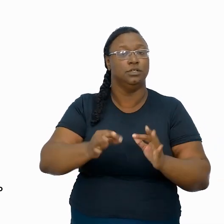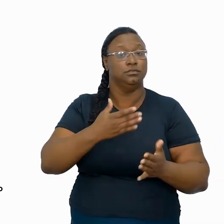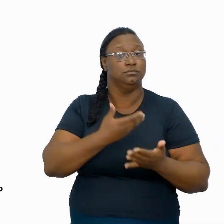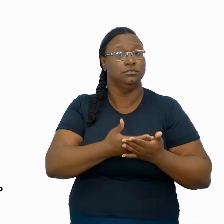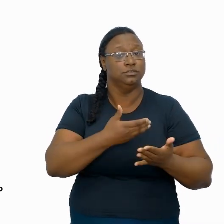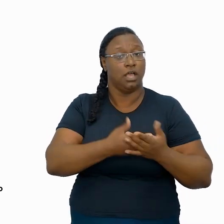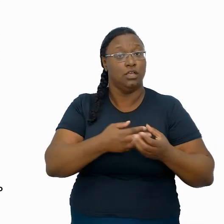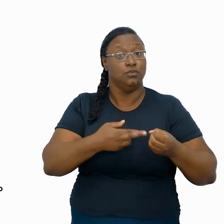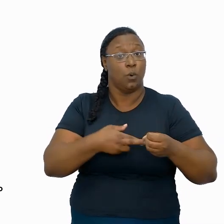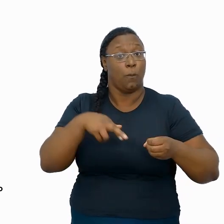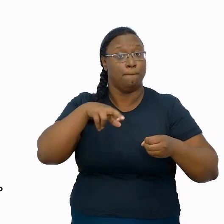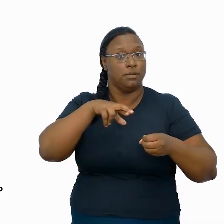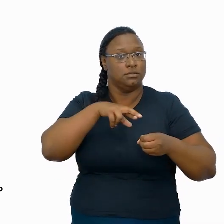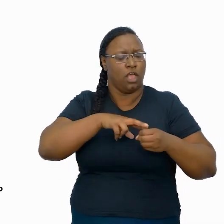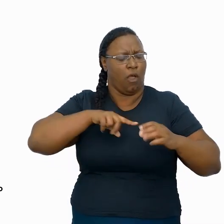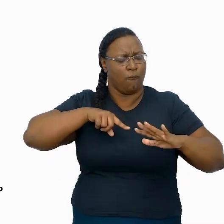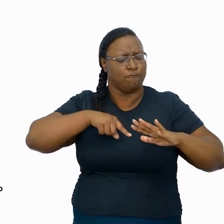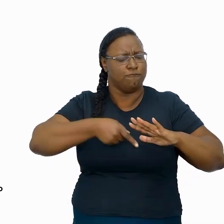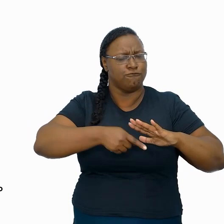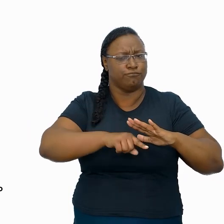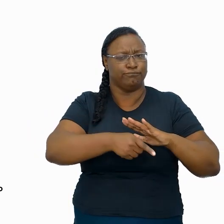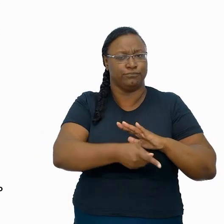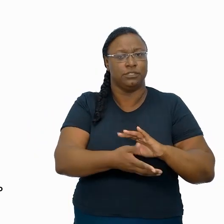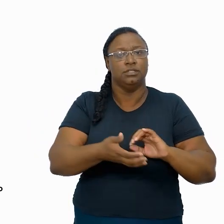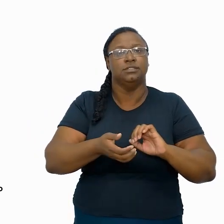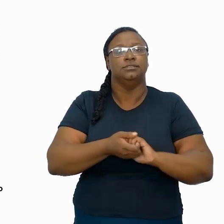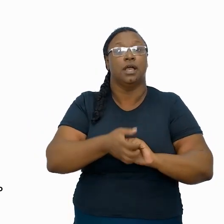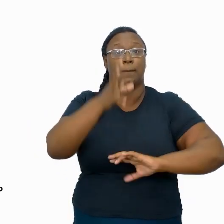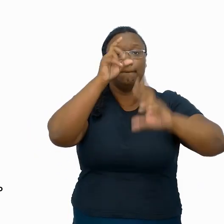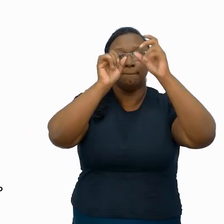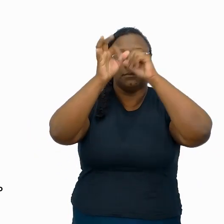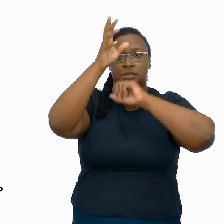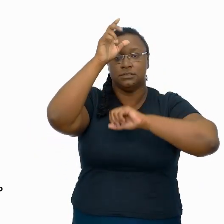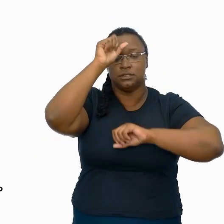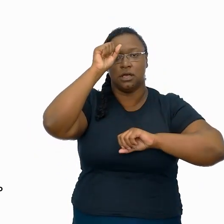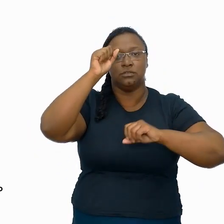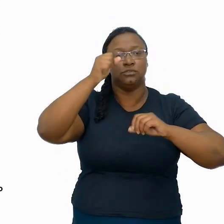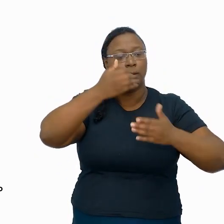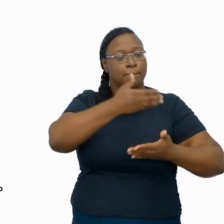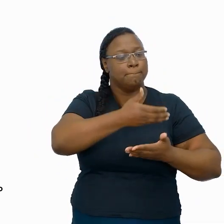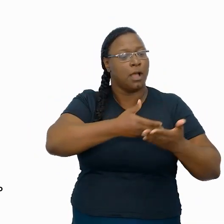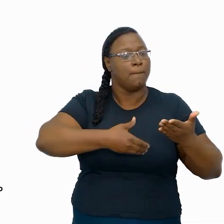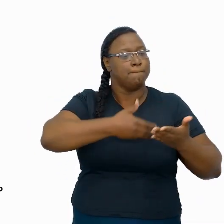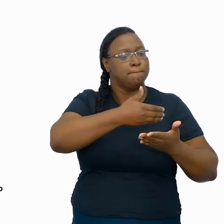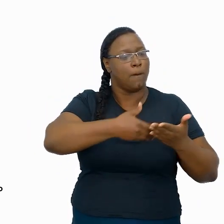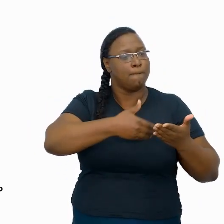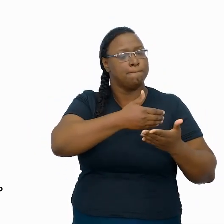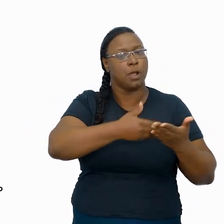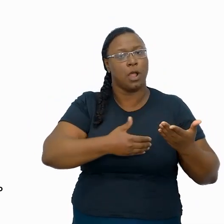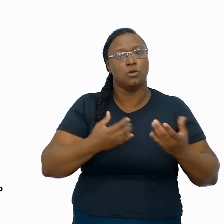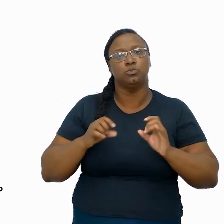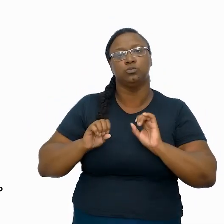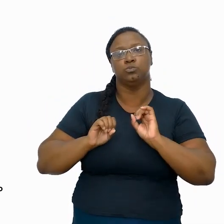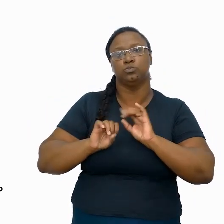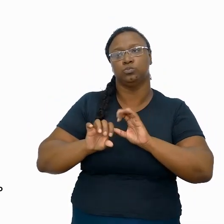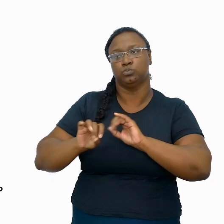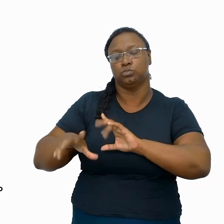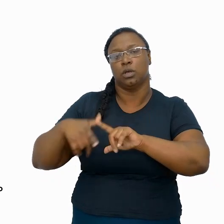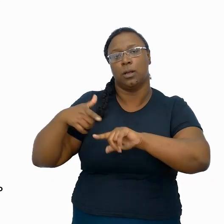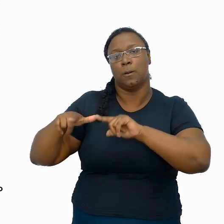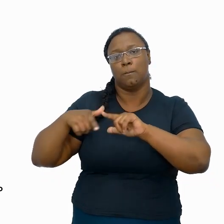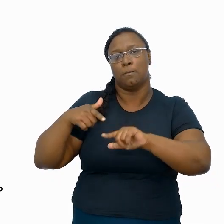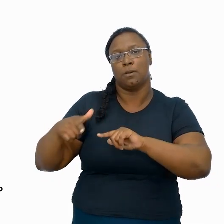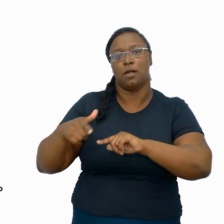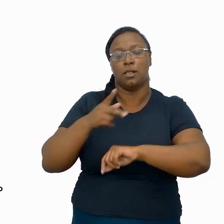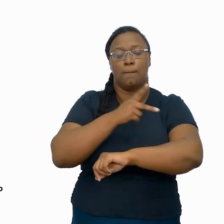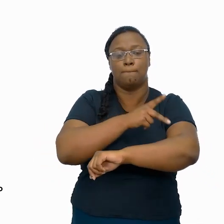recuperação e de aprofundamento das aprendizagens, a partir de abordagens que oportunizem um trabalho pedagógico voltado